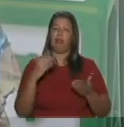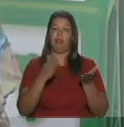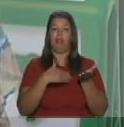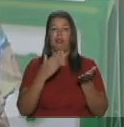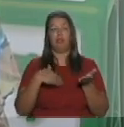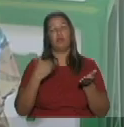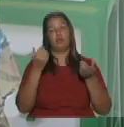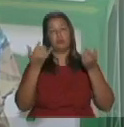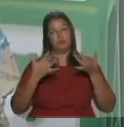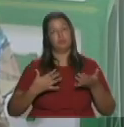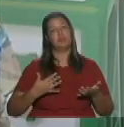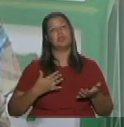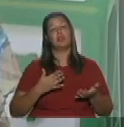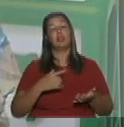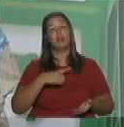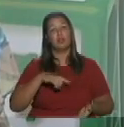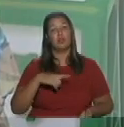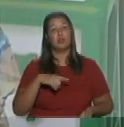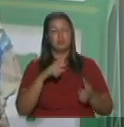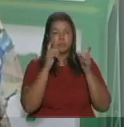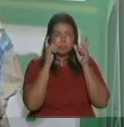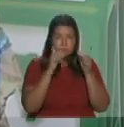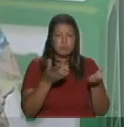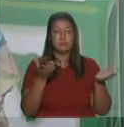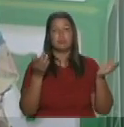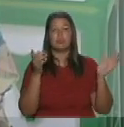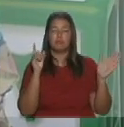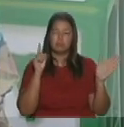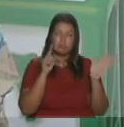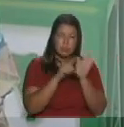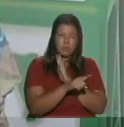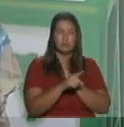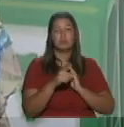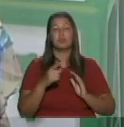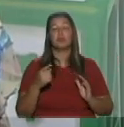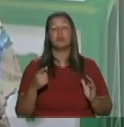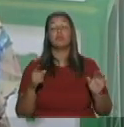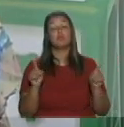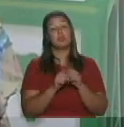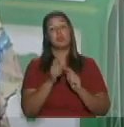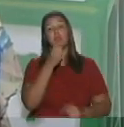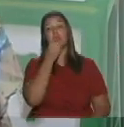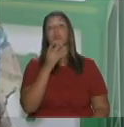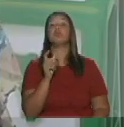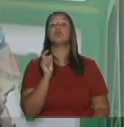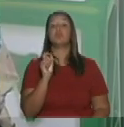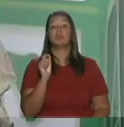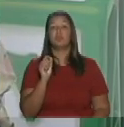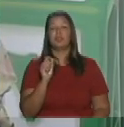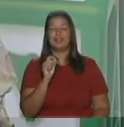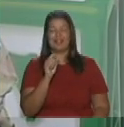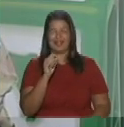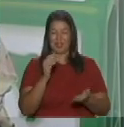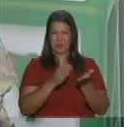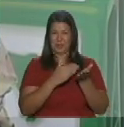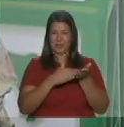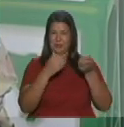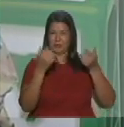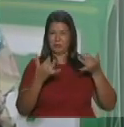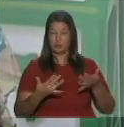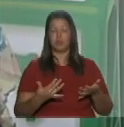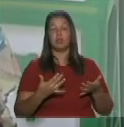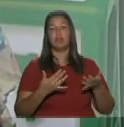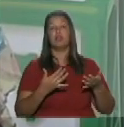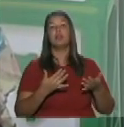fala muito sobre isso, a gente ouvir, a gente conversar, fazer perguntas, e ele fala, é muito bacana porque ele fala o seguinte,